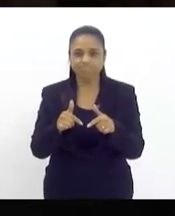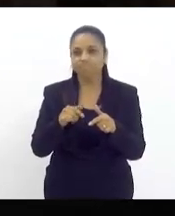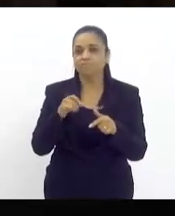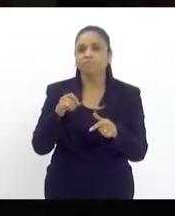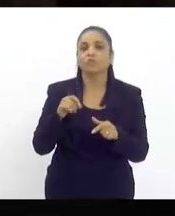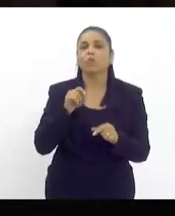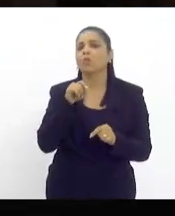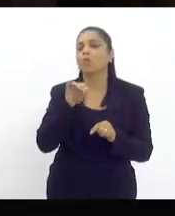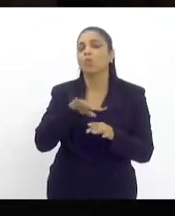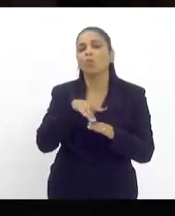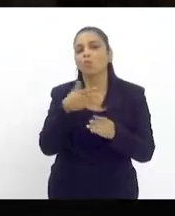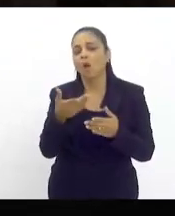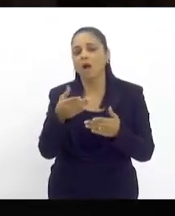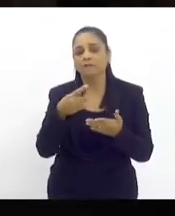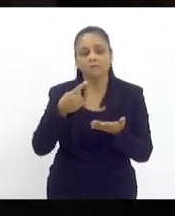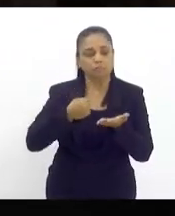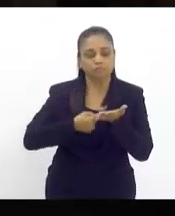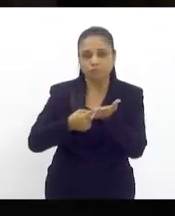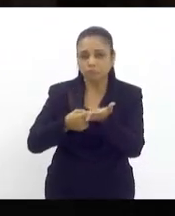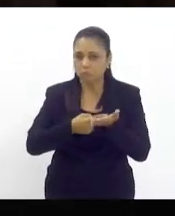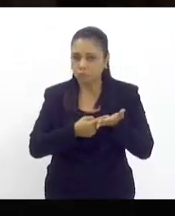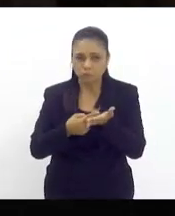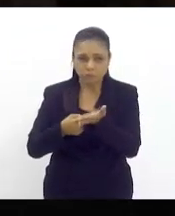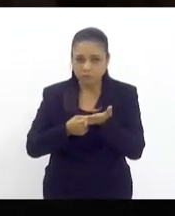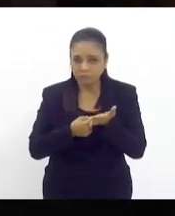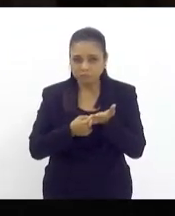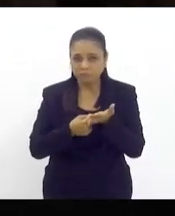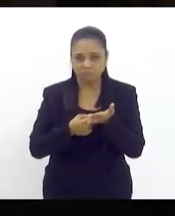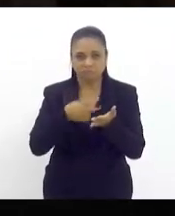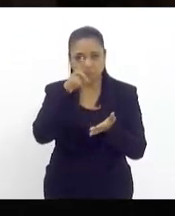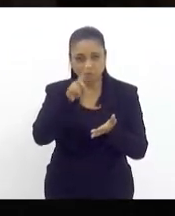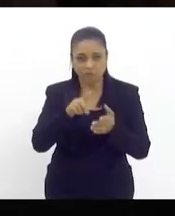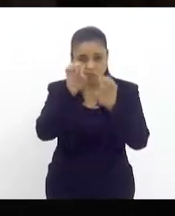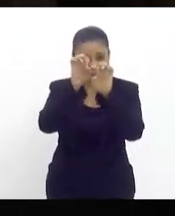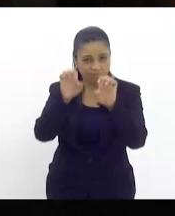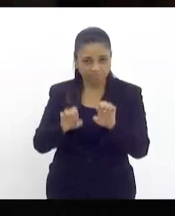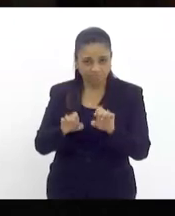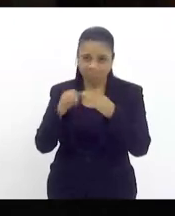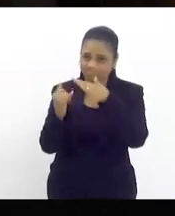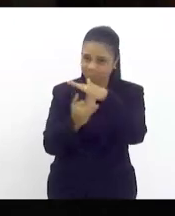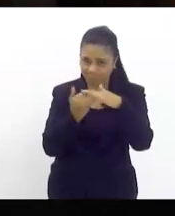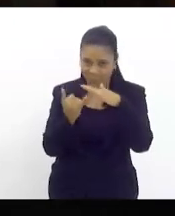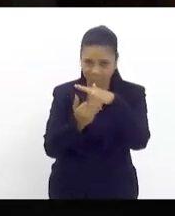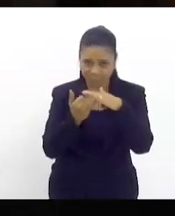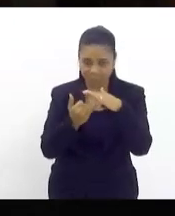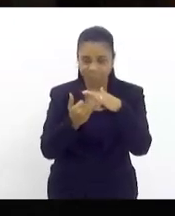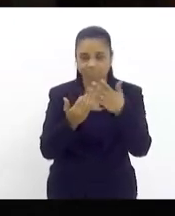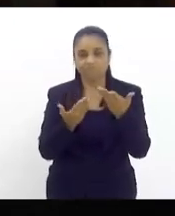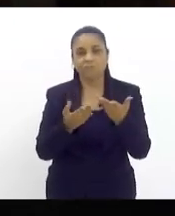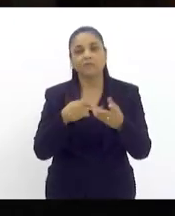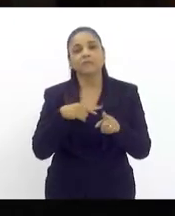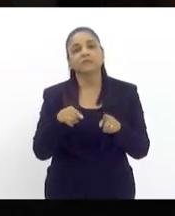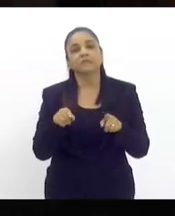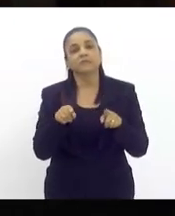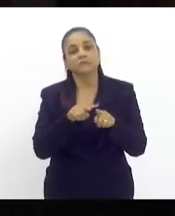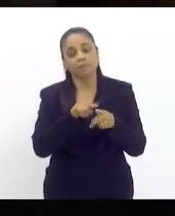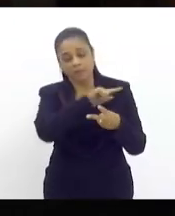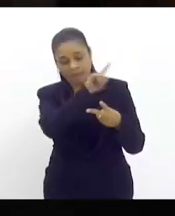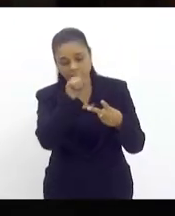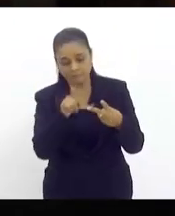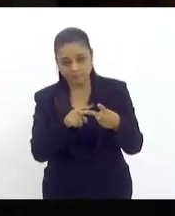portanto as demandas que não são cumpridas dentro da estrutura da informalidade queria também é